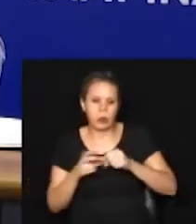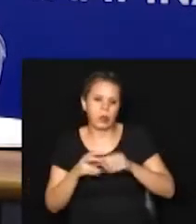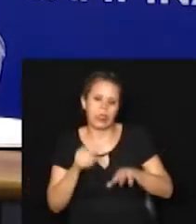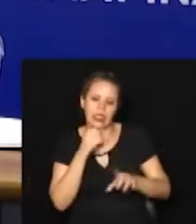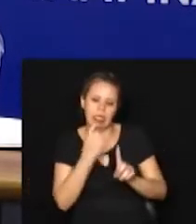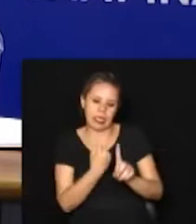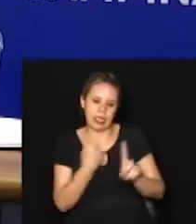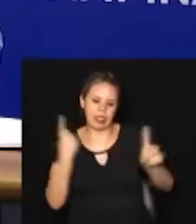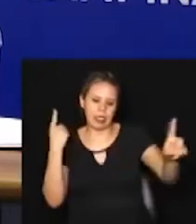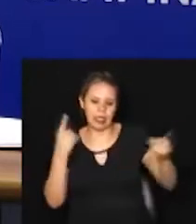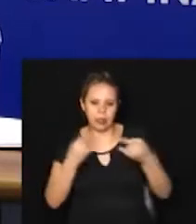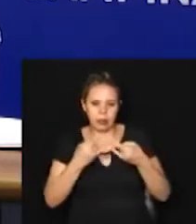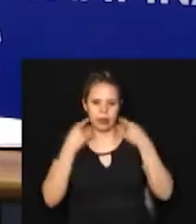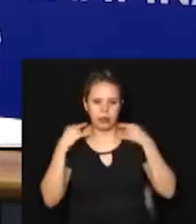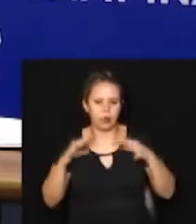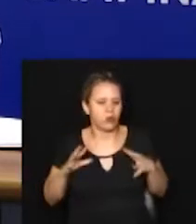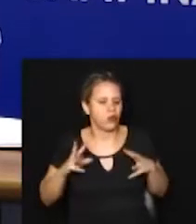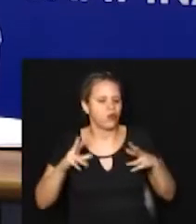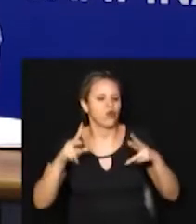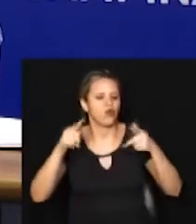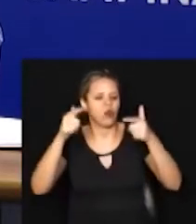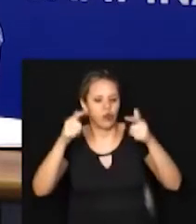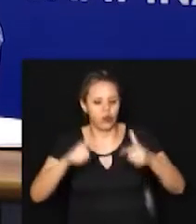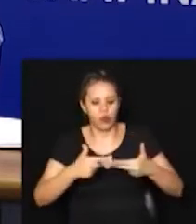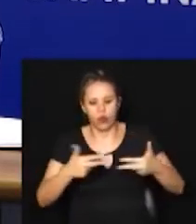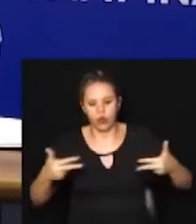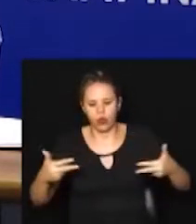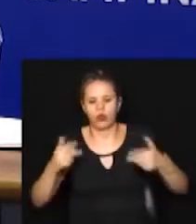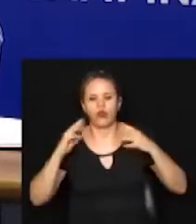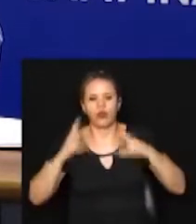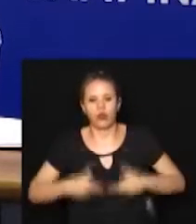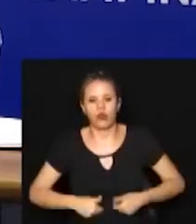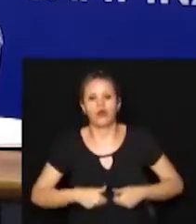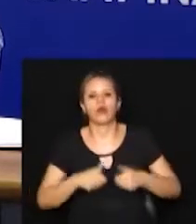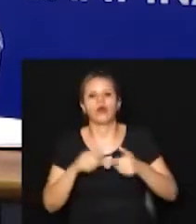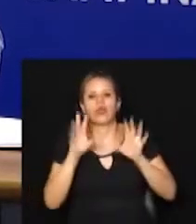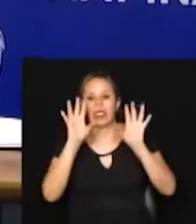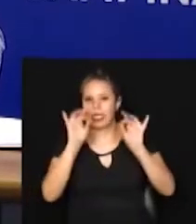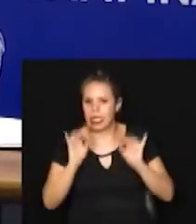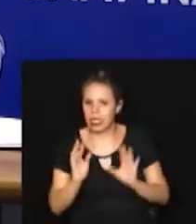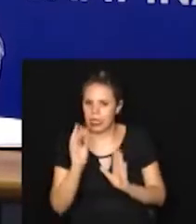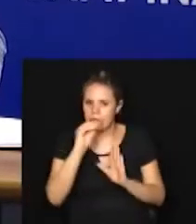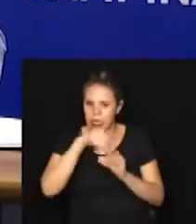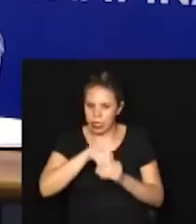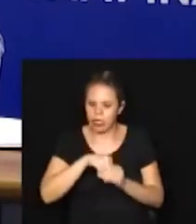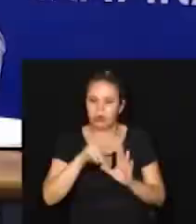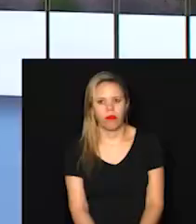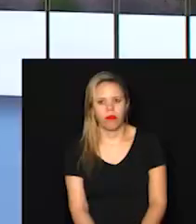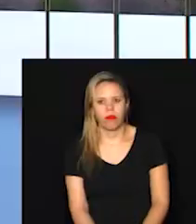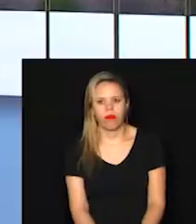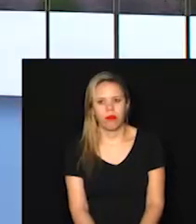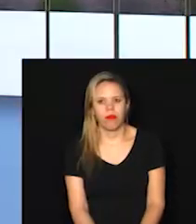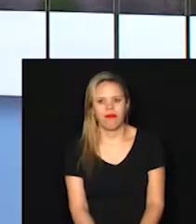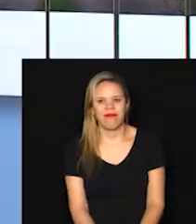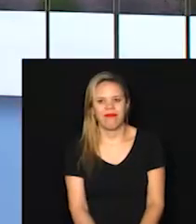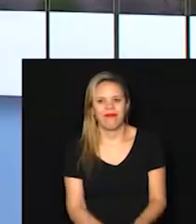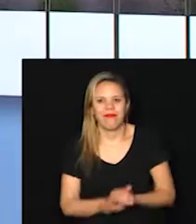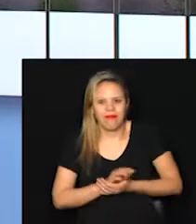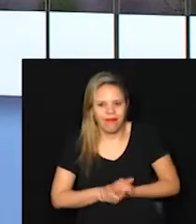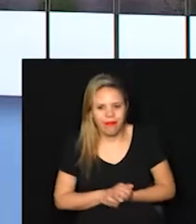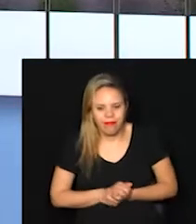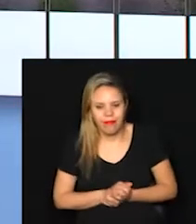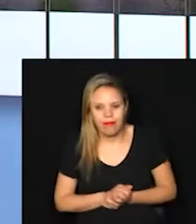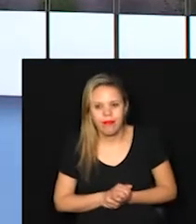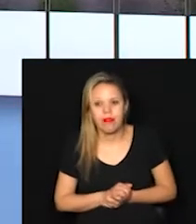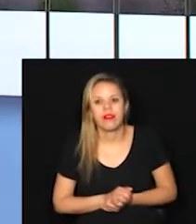com máscara, com todas os detalhamentos preventivos que precisa ter.